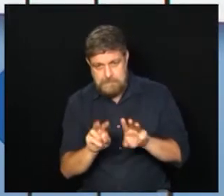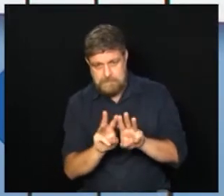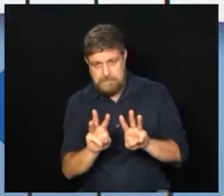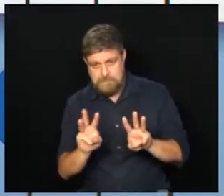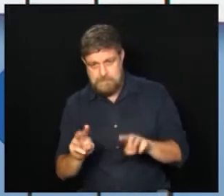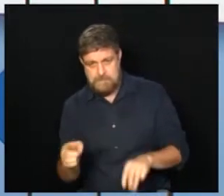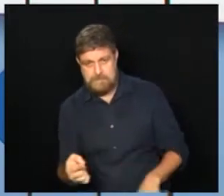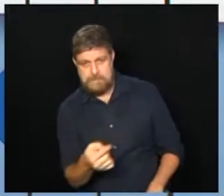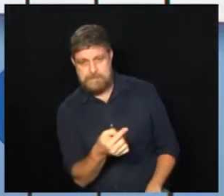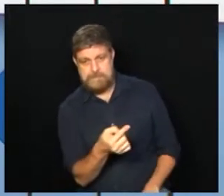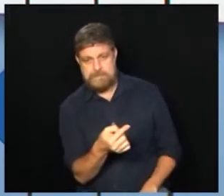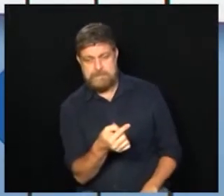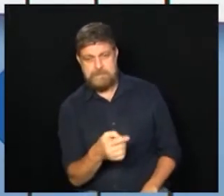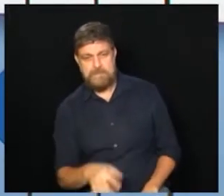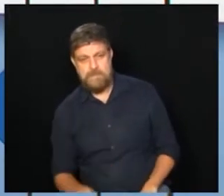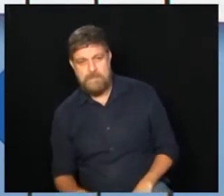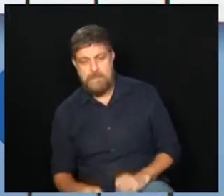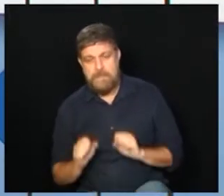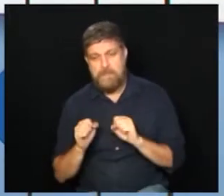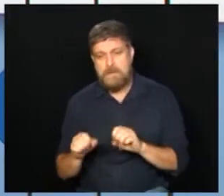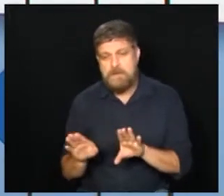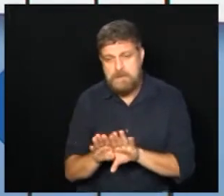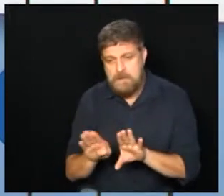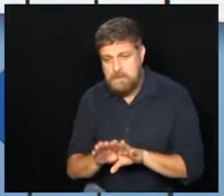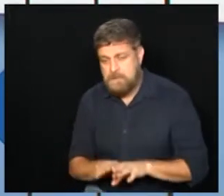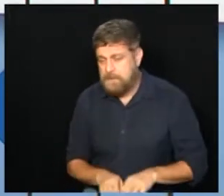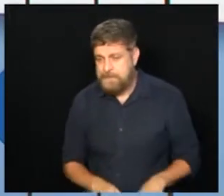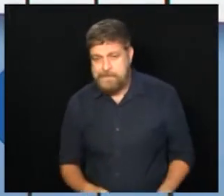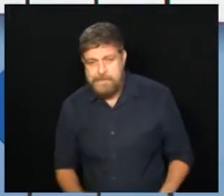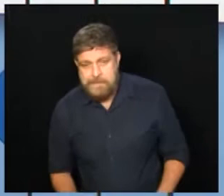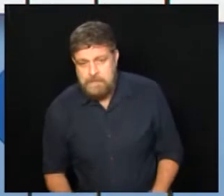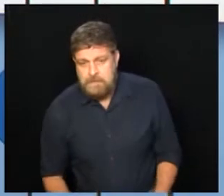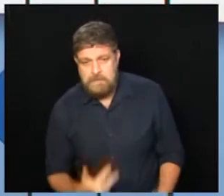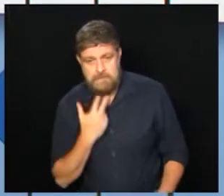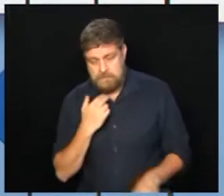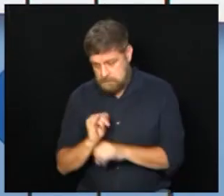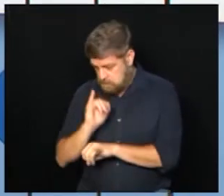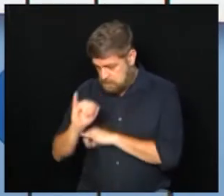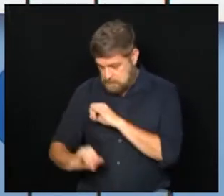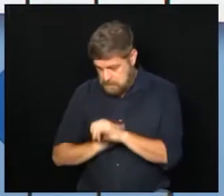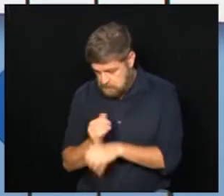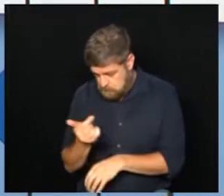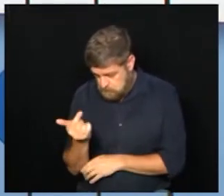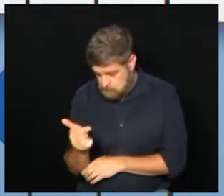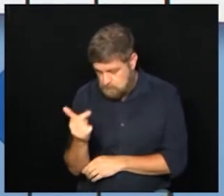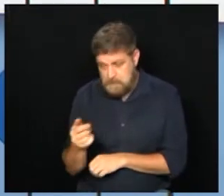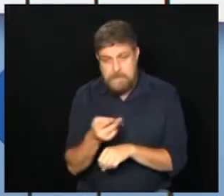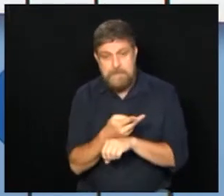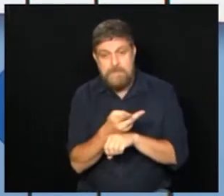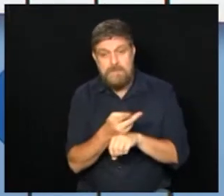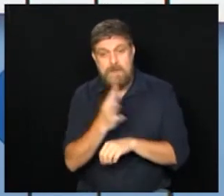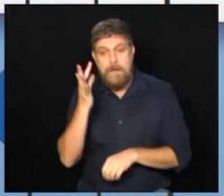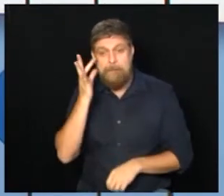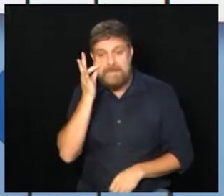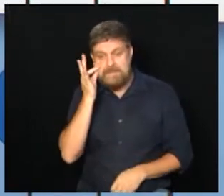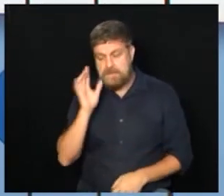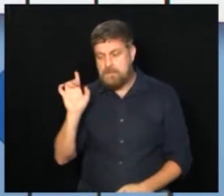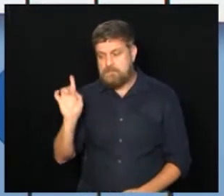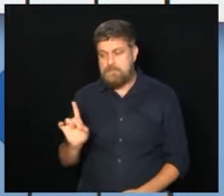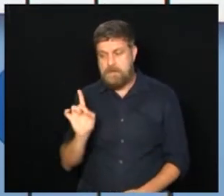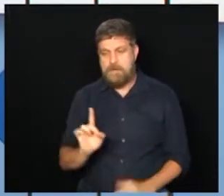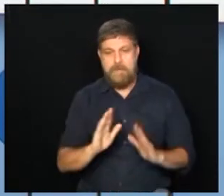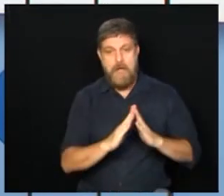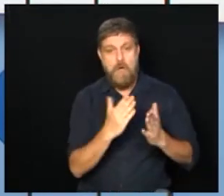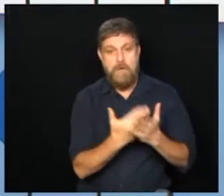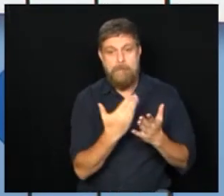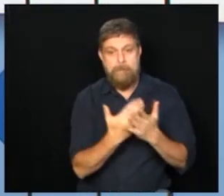pré-cadastro-infantil.campinas.gov.br. Você pode também, caso não tenha acesso à internet, procurar presencialmente uma escola